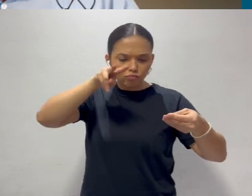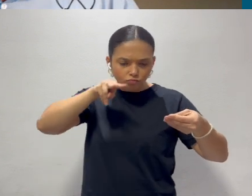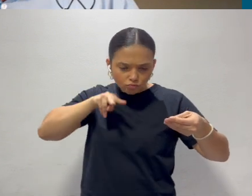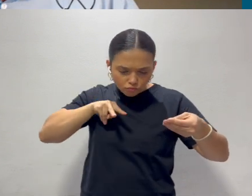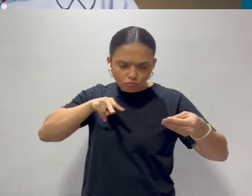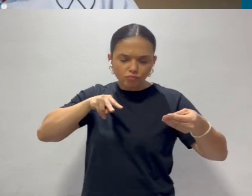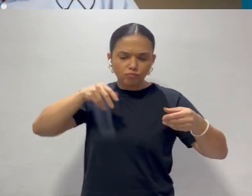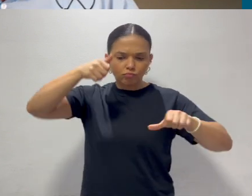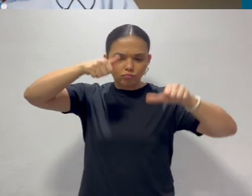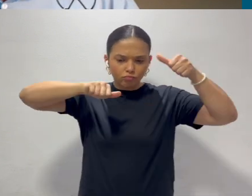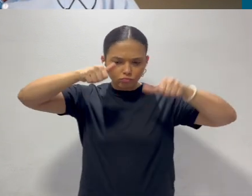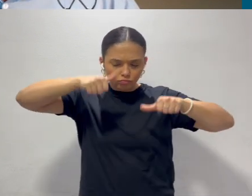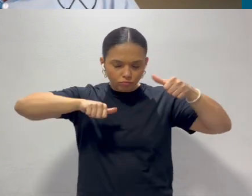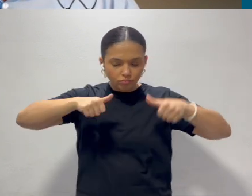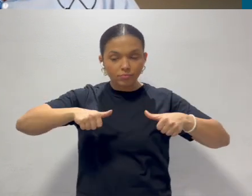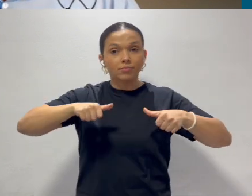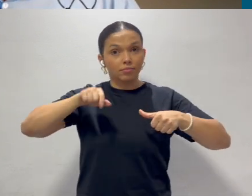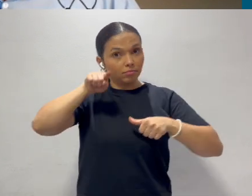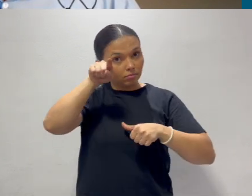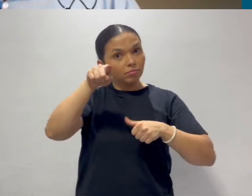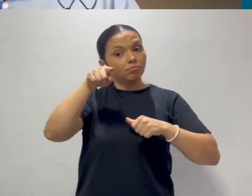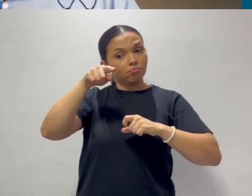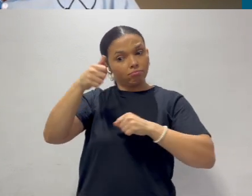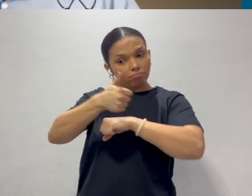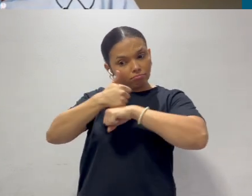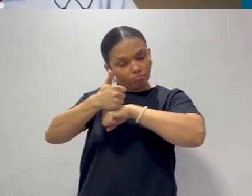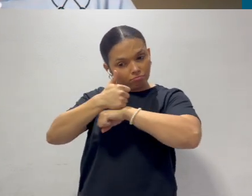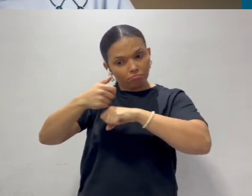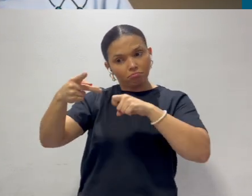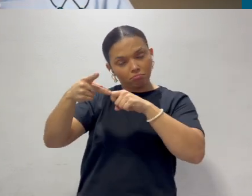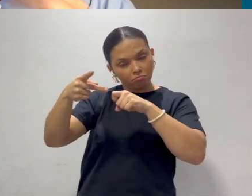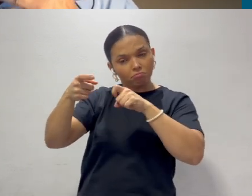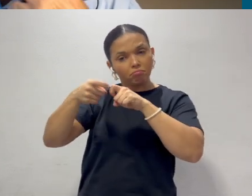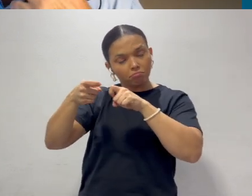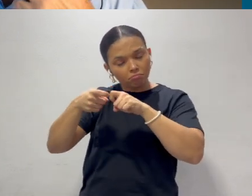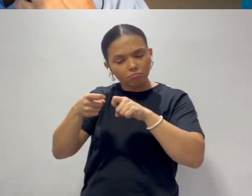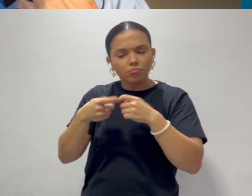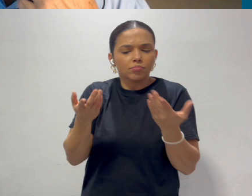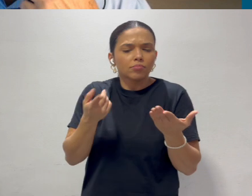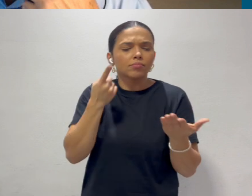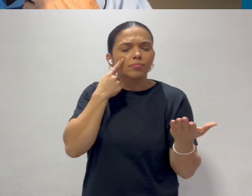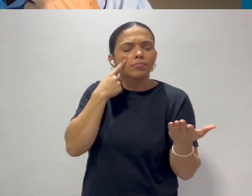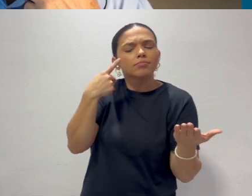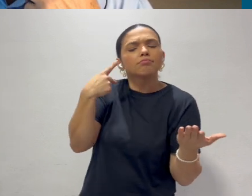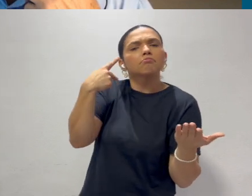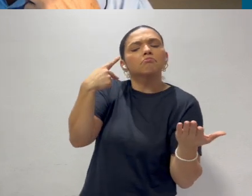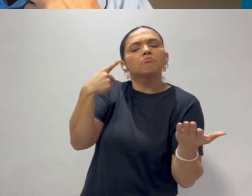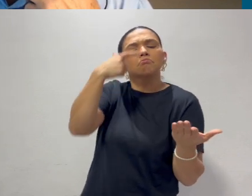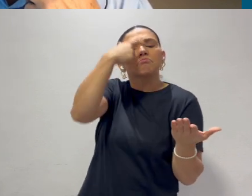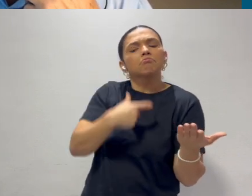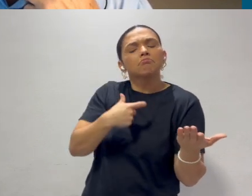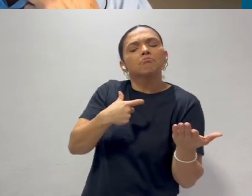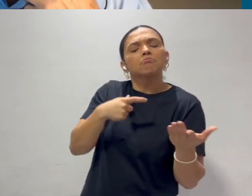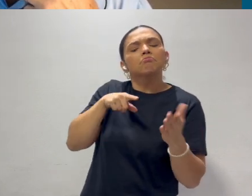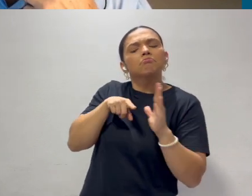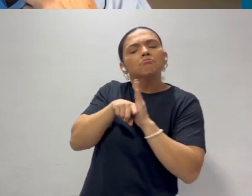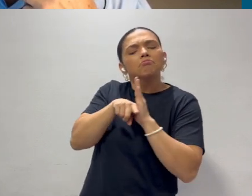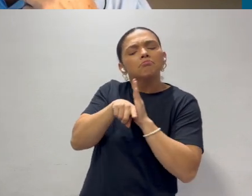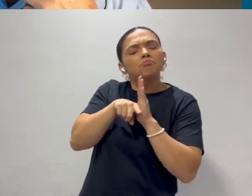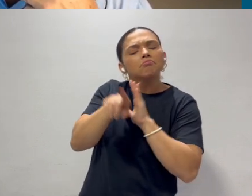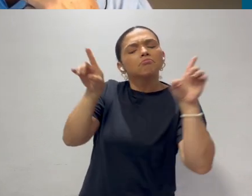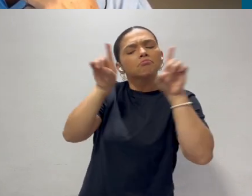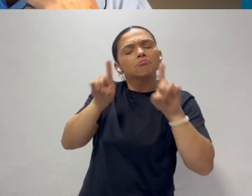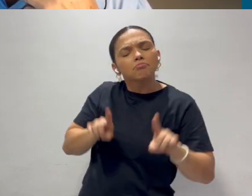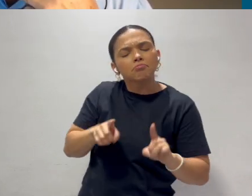vai precisar ter um documento que, no momento que startou a sua deficiência, e se naquele momento que startou a